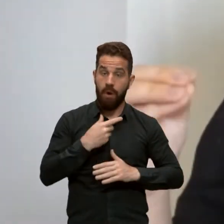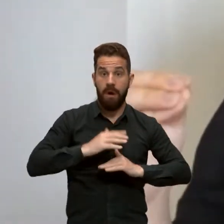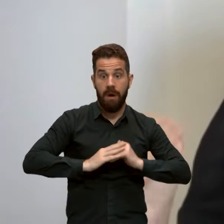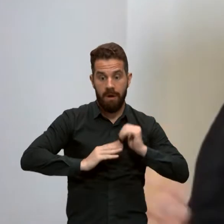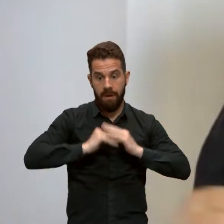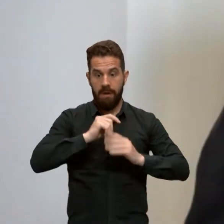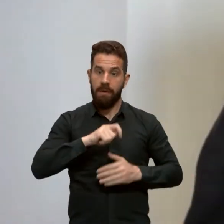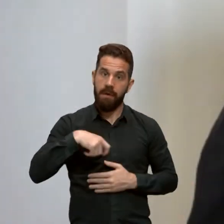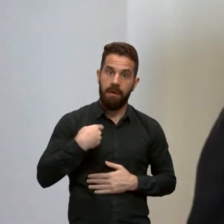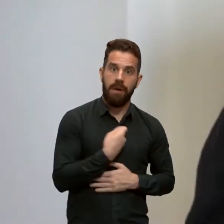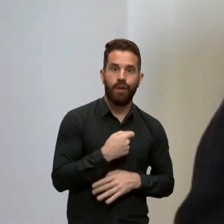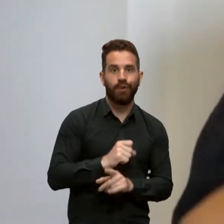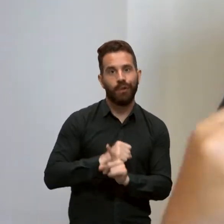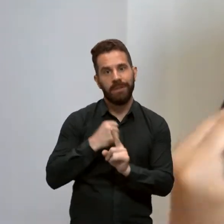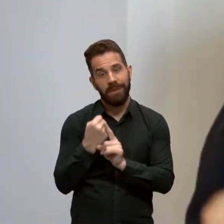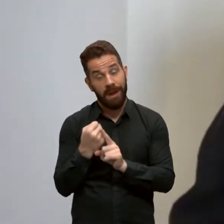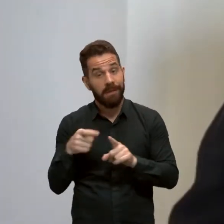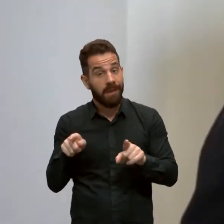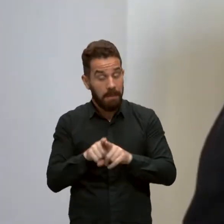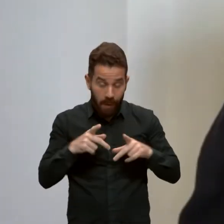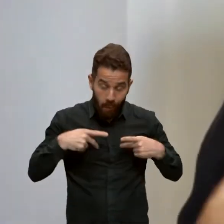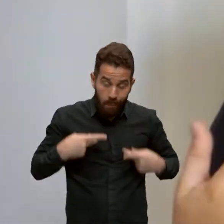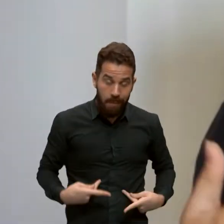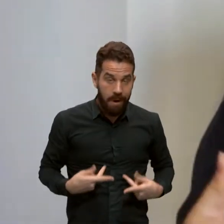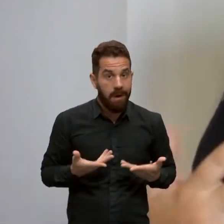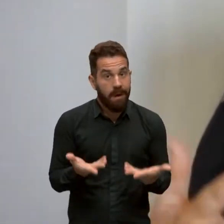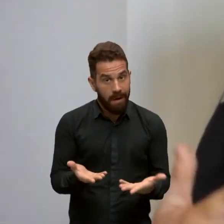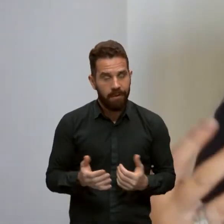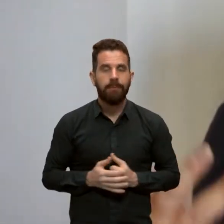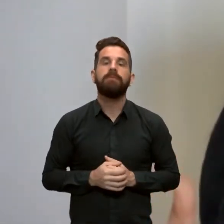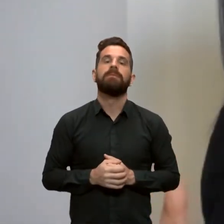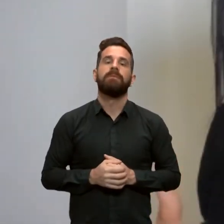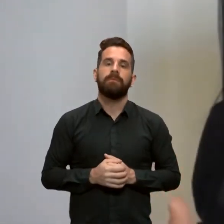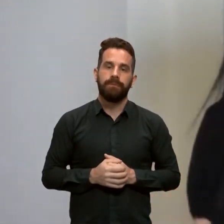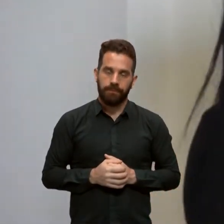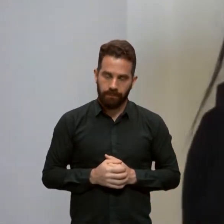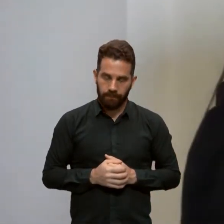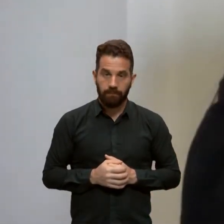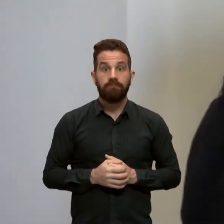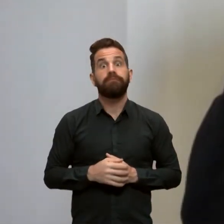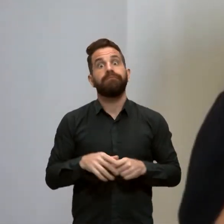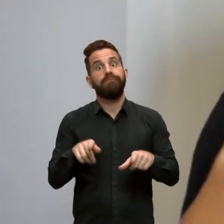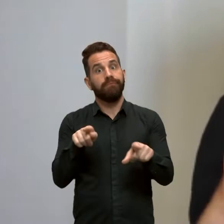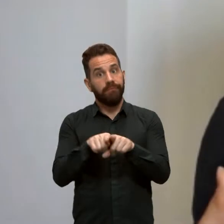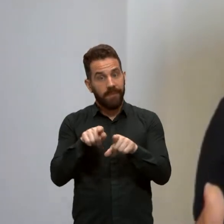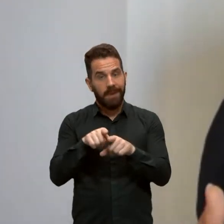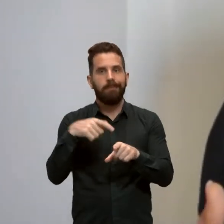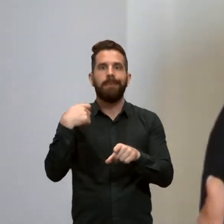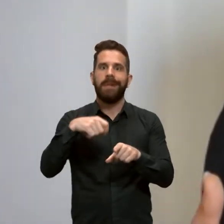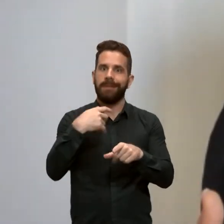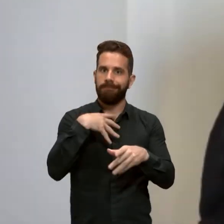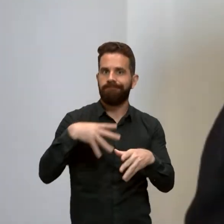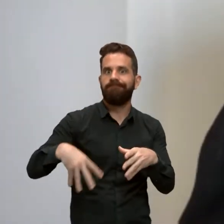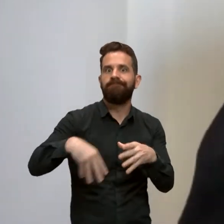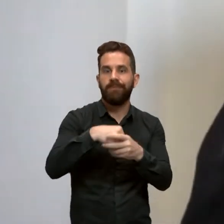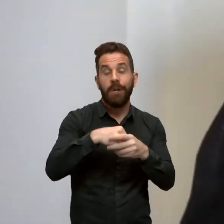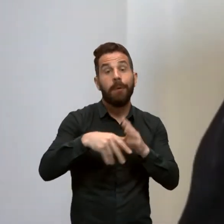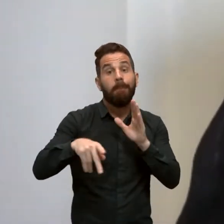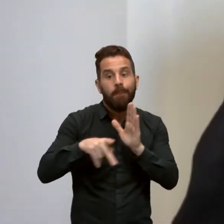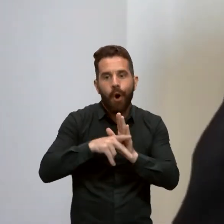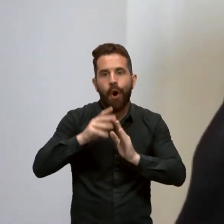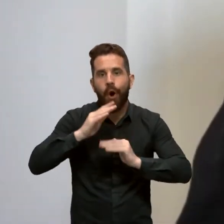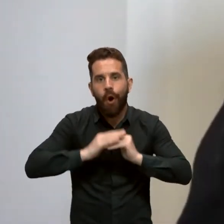sociedade e seres humanos. E isso também deve estar presente, Camila, na formação humana,